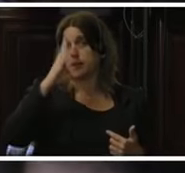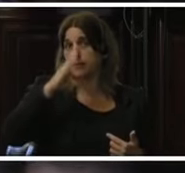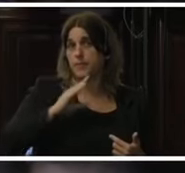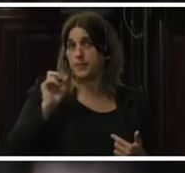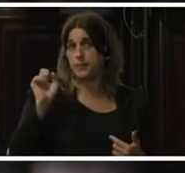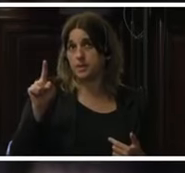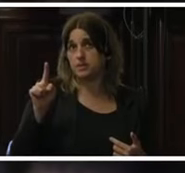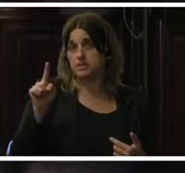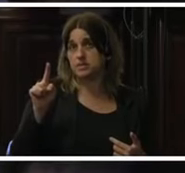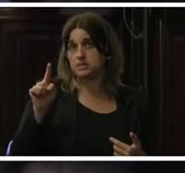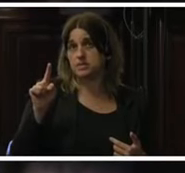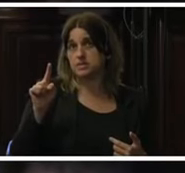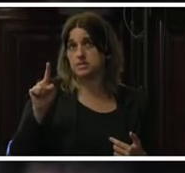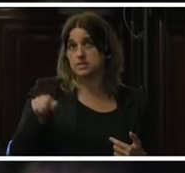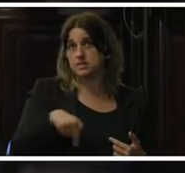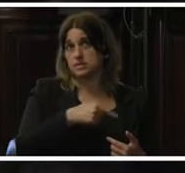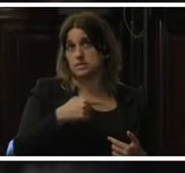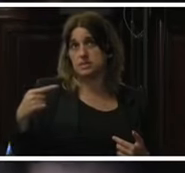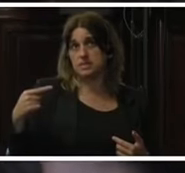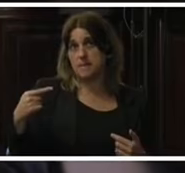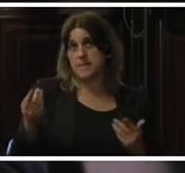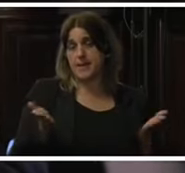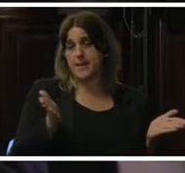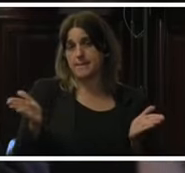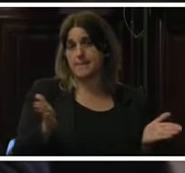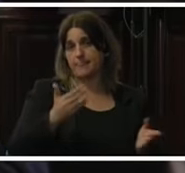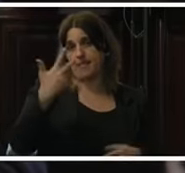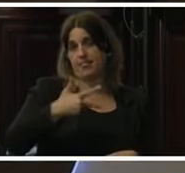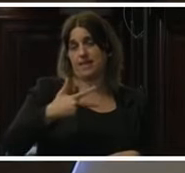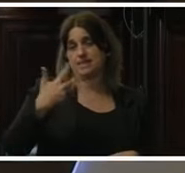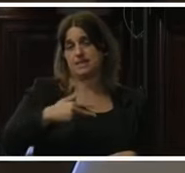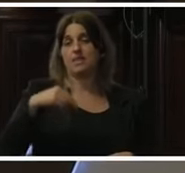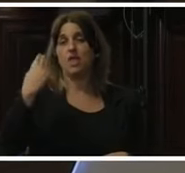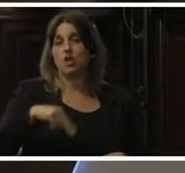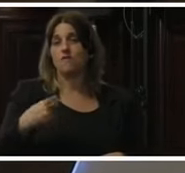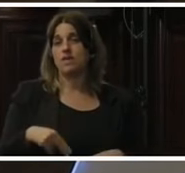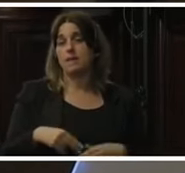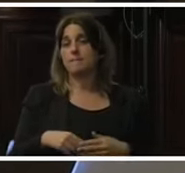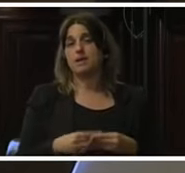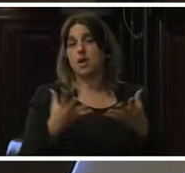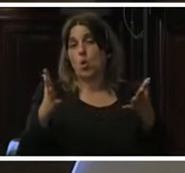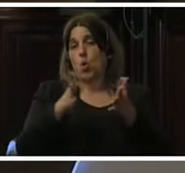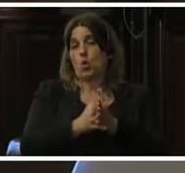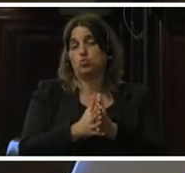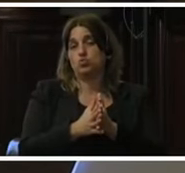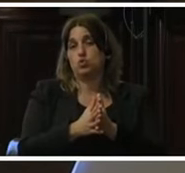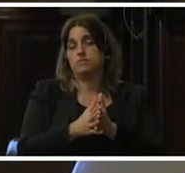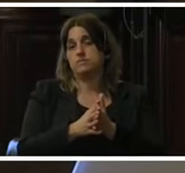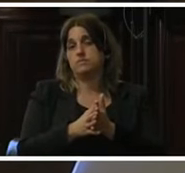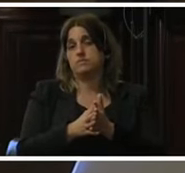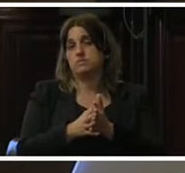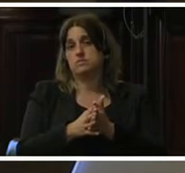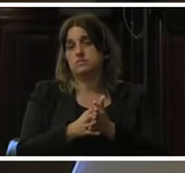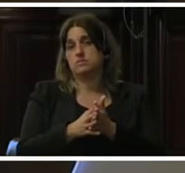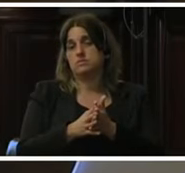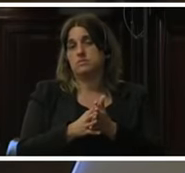semana do dia 13 de novembro junto com a comissária geral da área